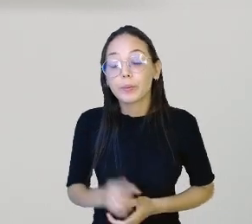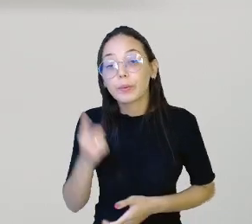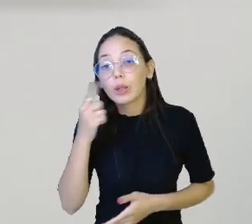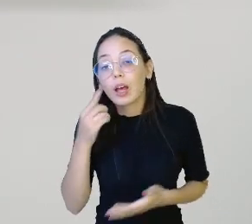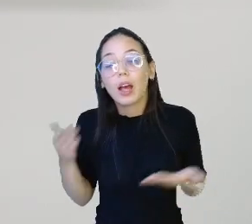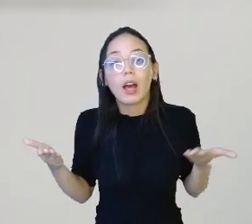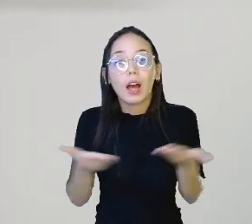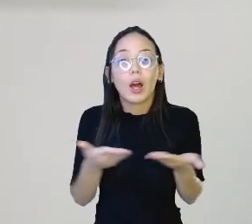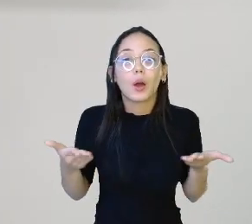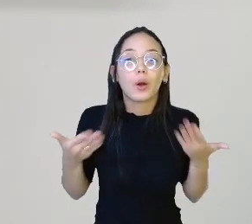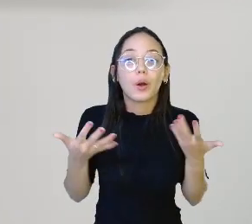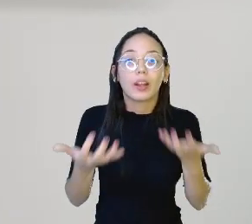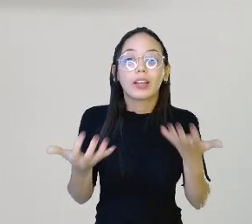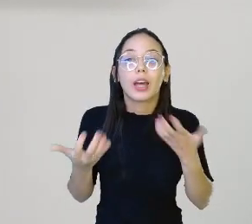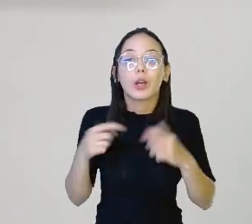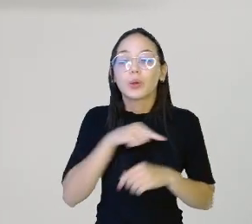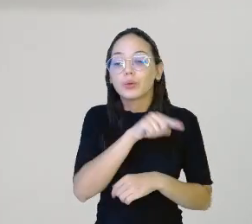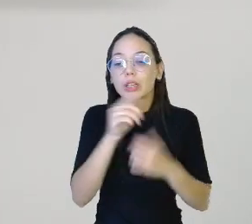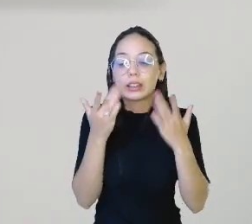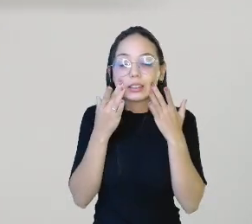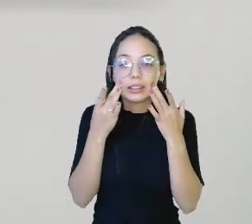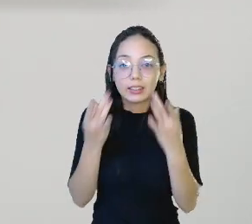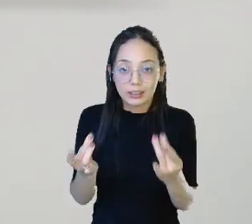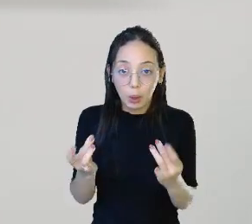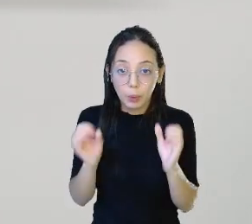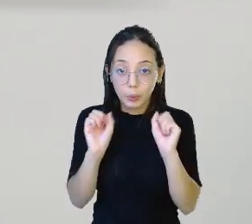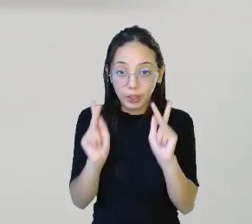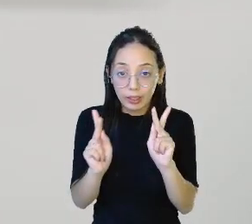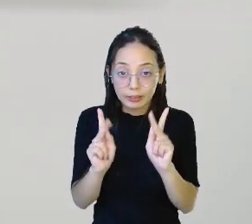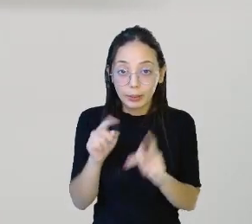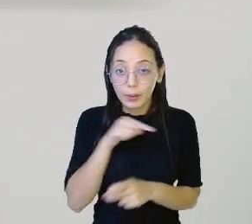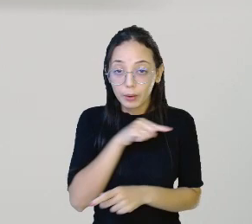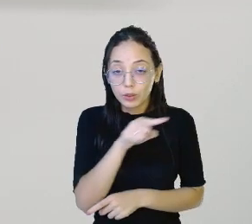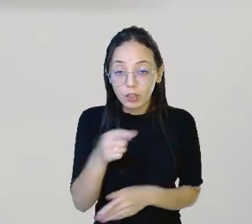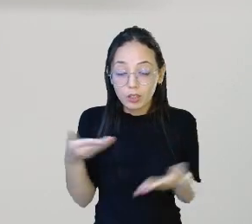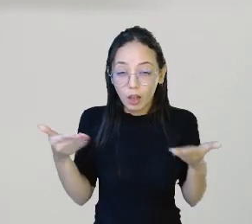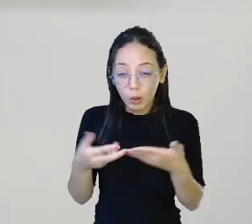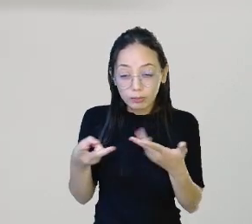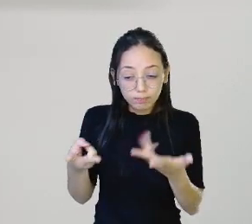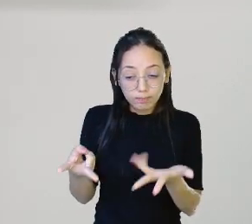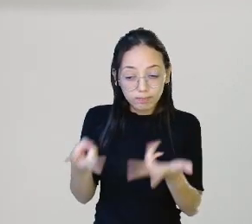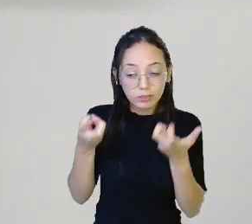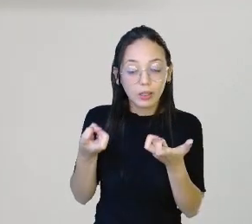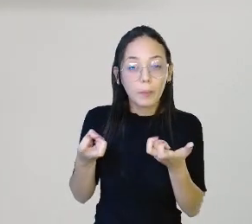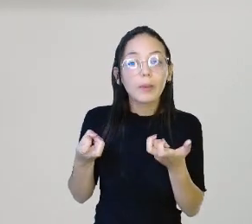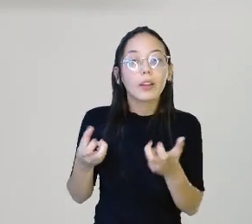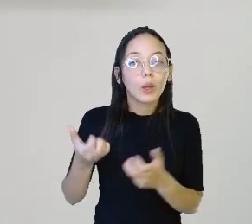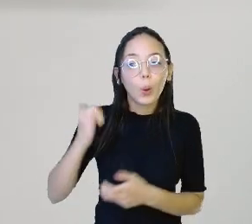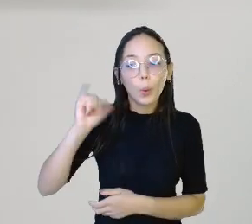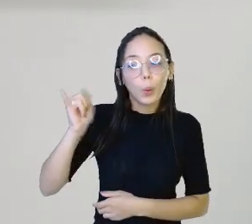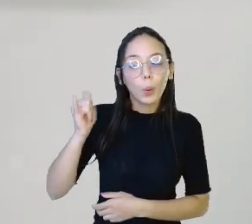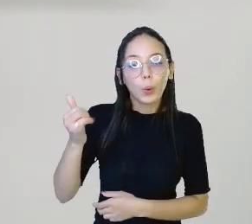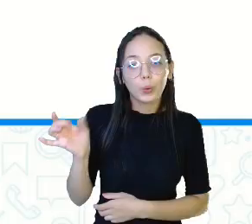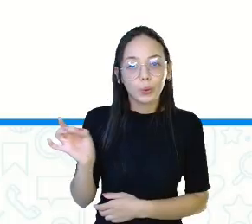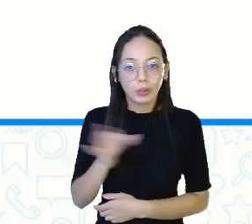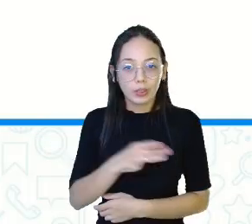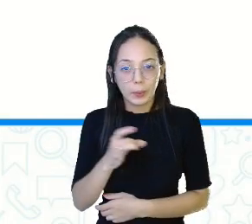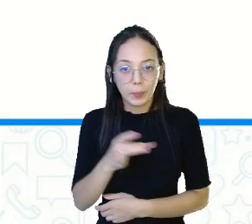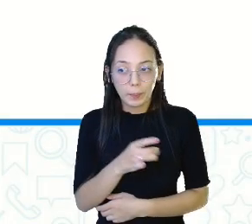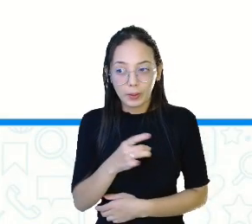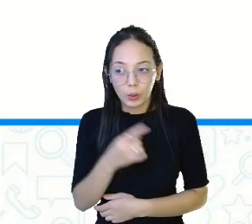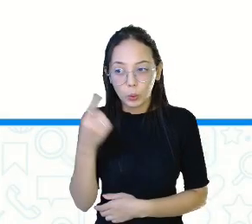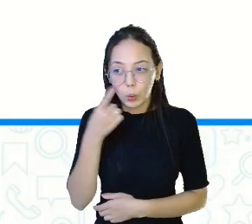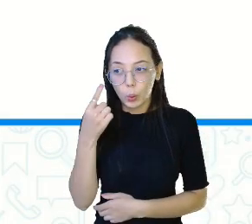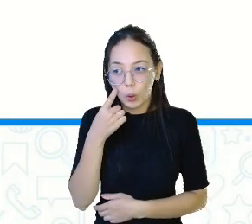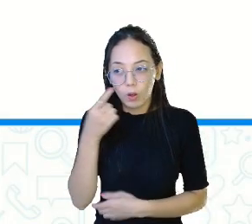Agora, eu quero chamar a sua atenção para você escutar um conto de assombração. Esse conto, a capa